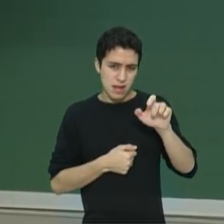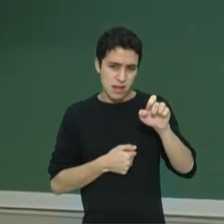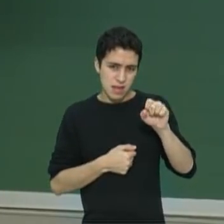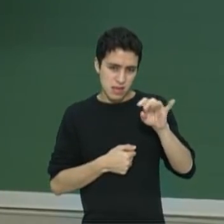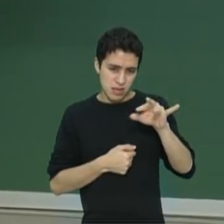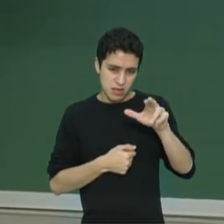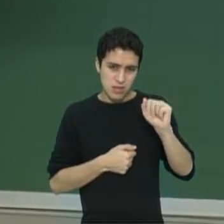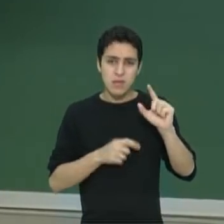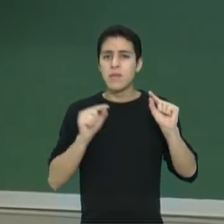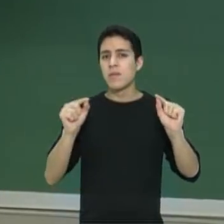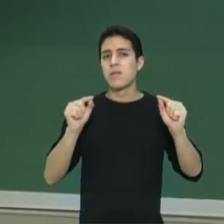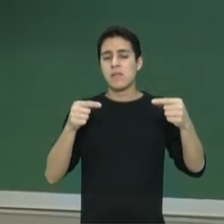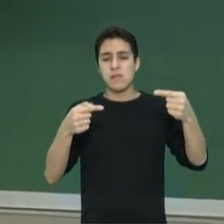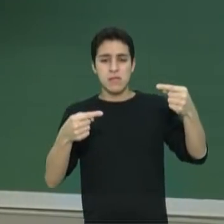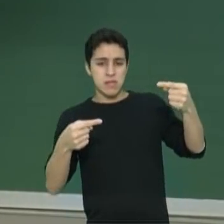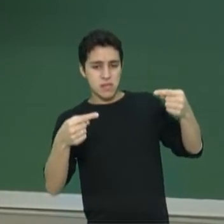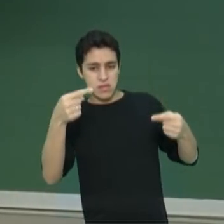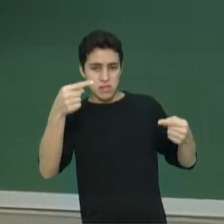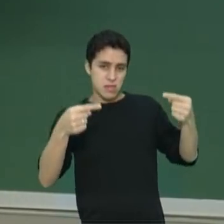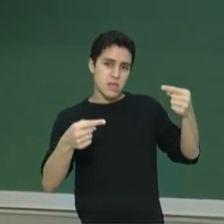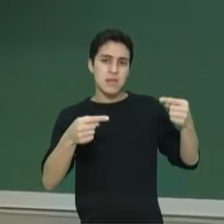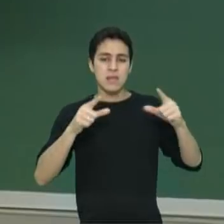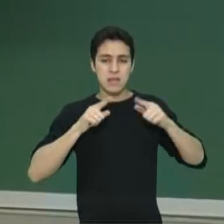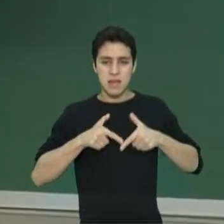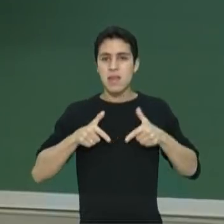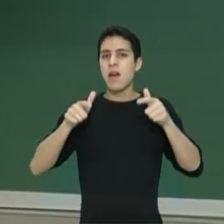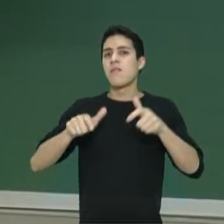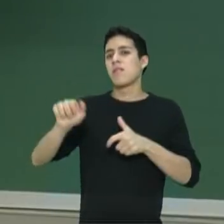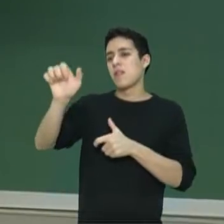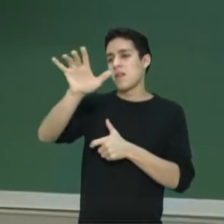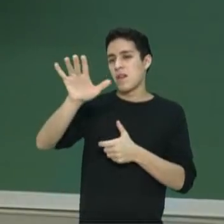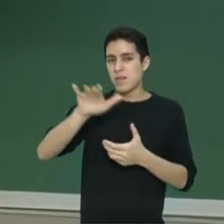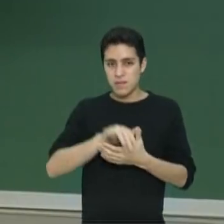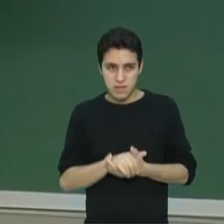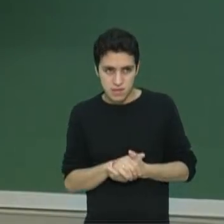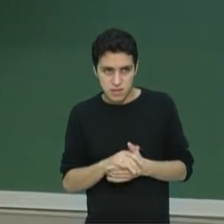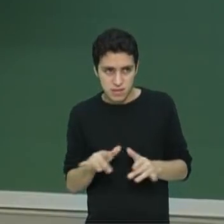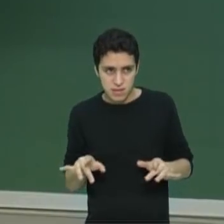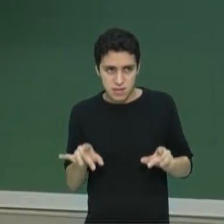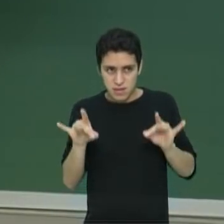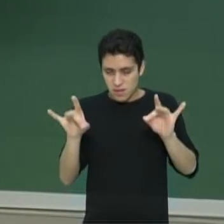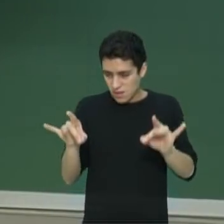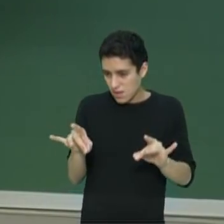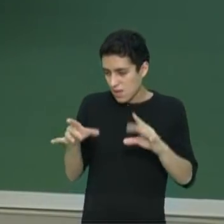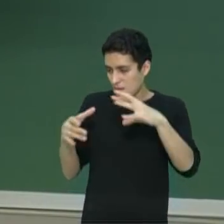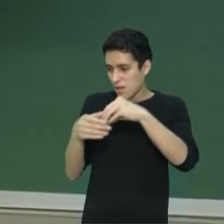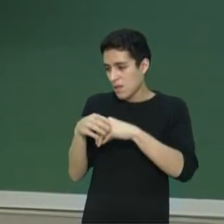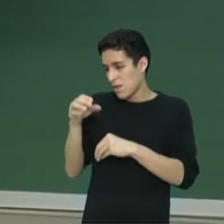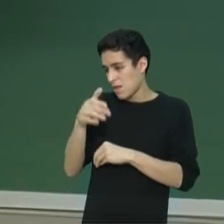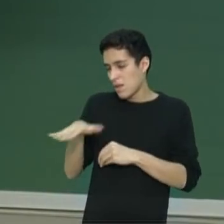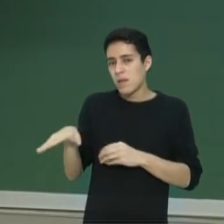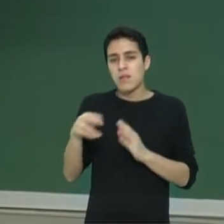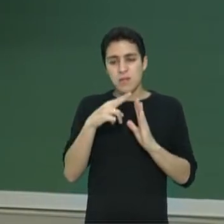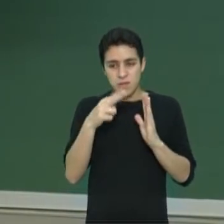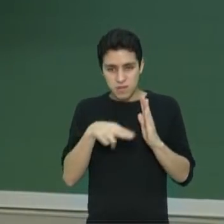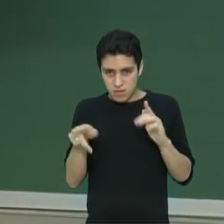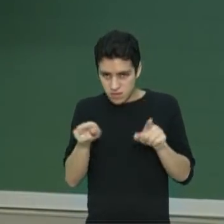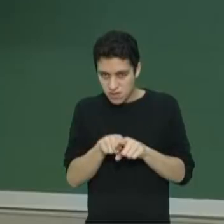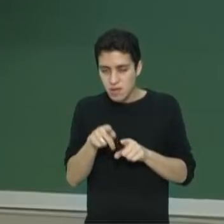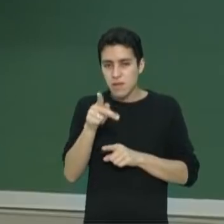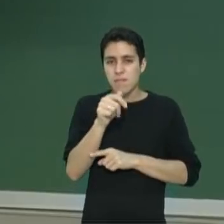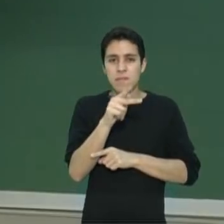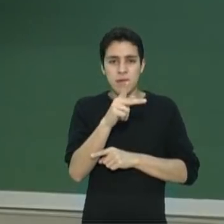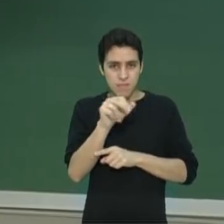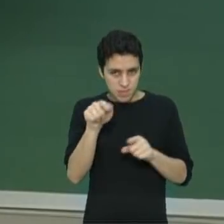Palestina está lá em conflito com Israel, né? Fica na Ásia. A Austrália fica Na Oceania, sim. A Nova Zelândia, também. Papua